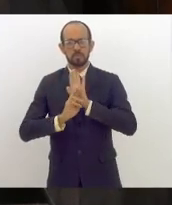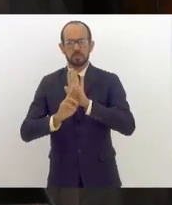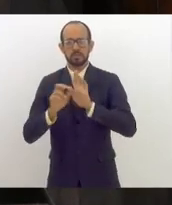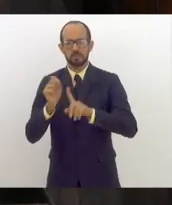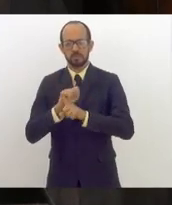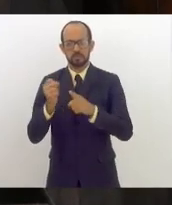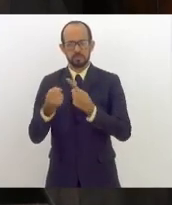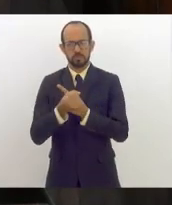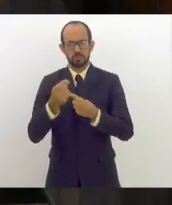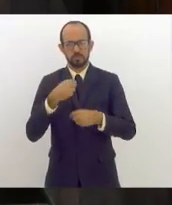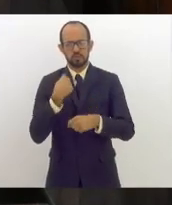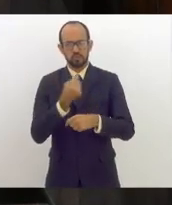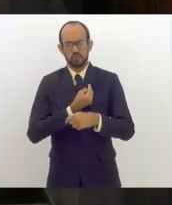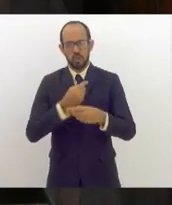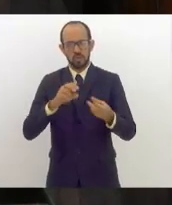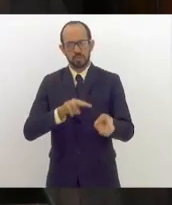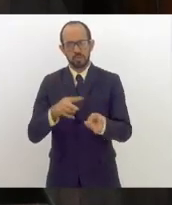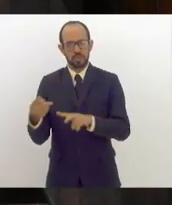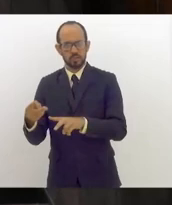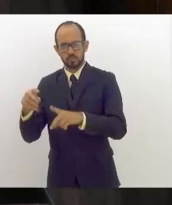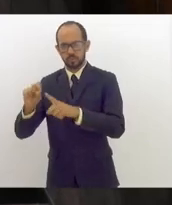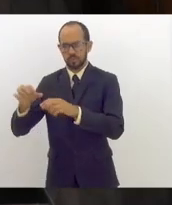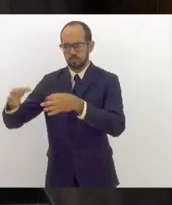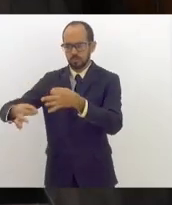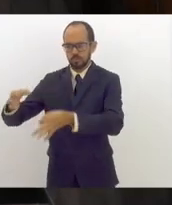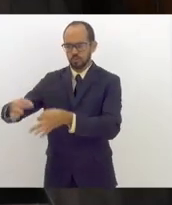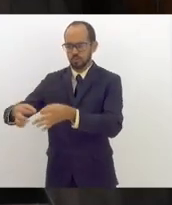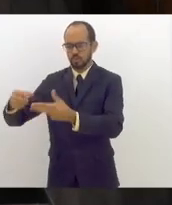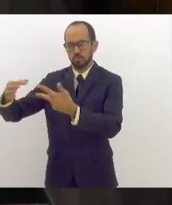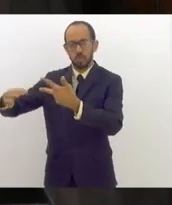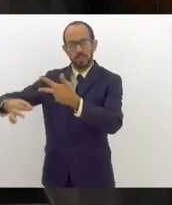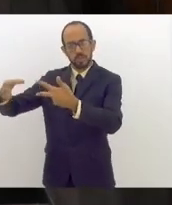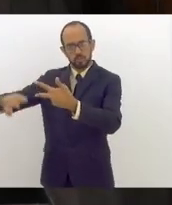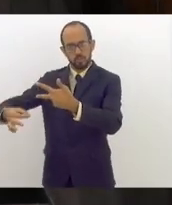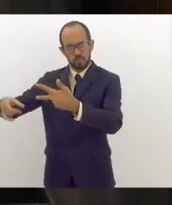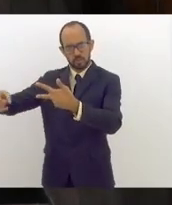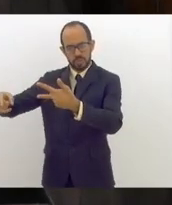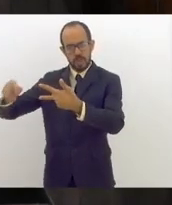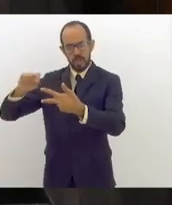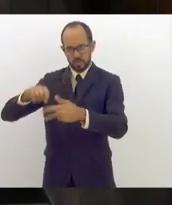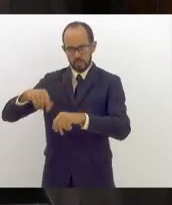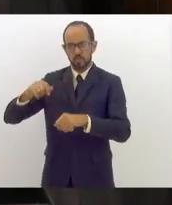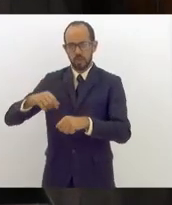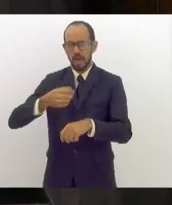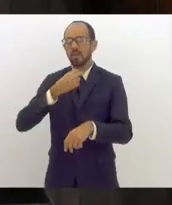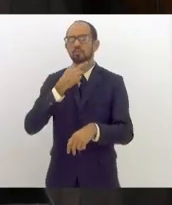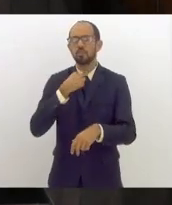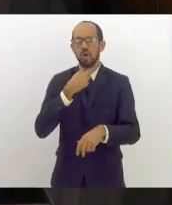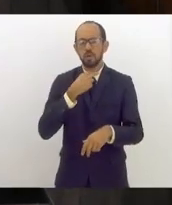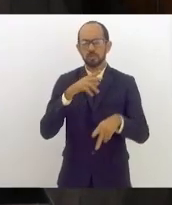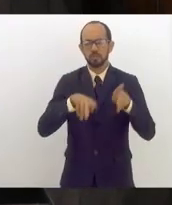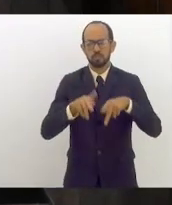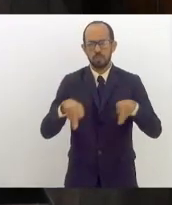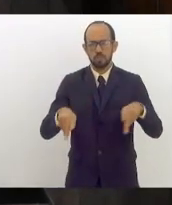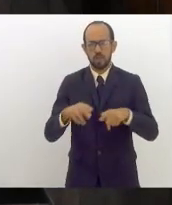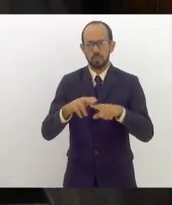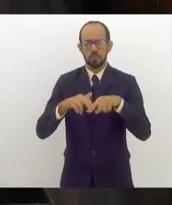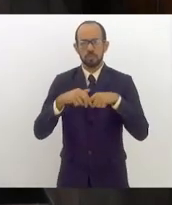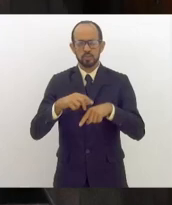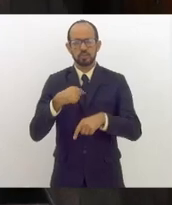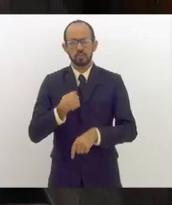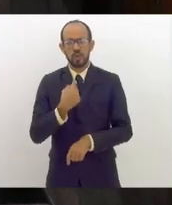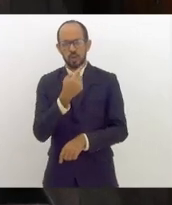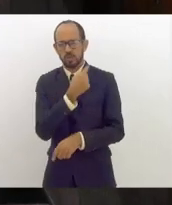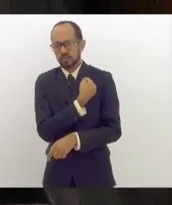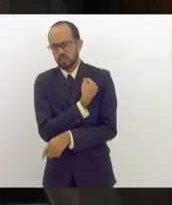demandas prejudiciais e é por isso que nós temos essas prerrogativas é por isso que nós temos essas garantias é por isso que nós fazemos um juramento defender o estado